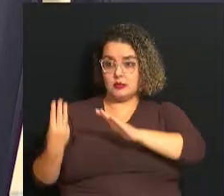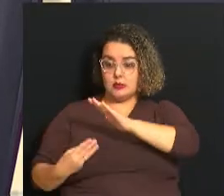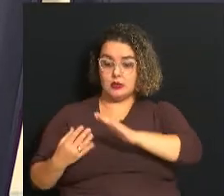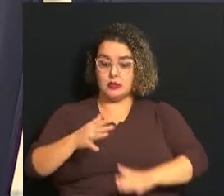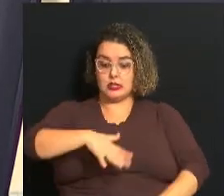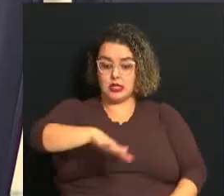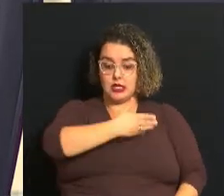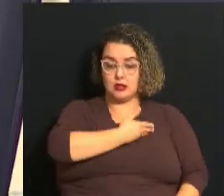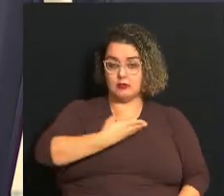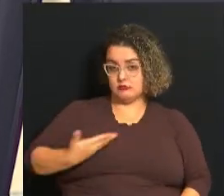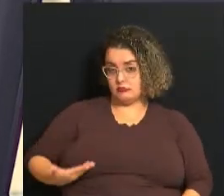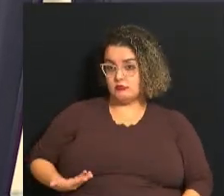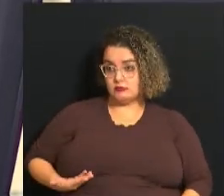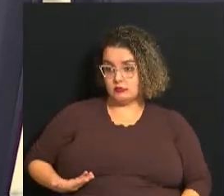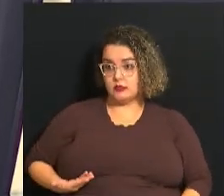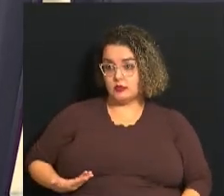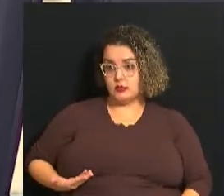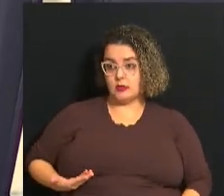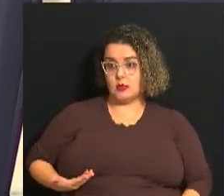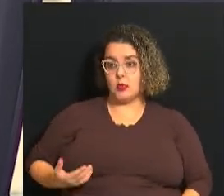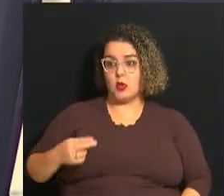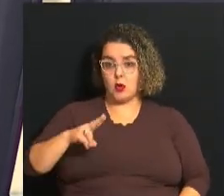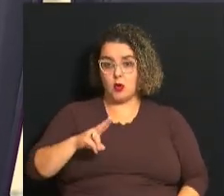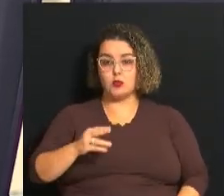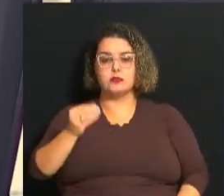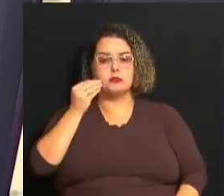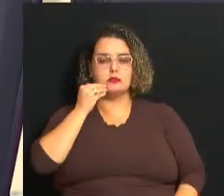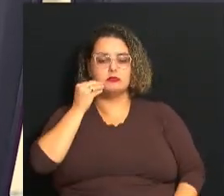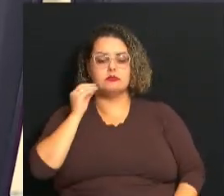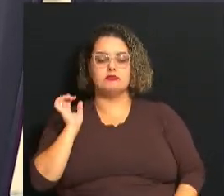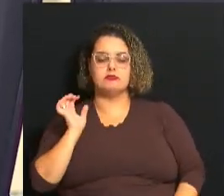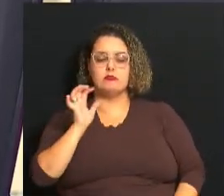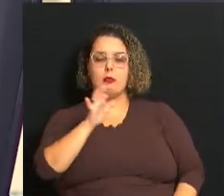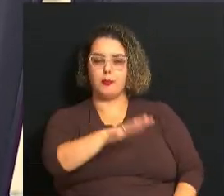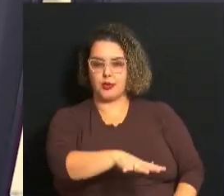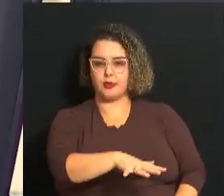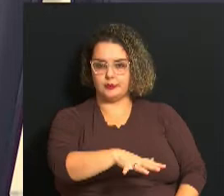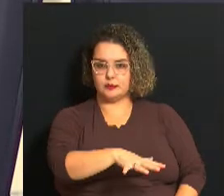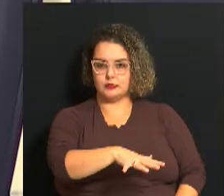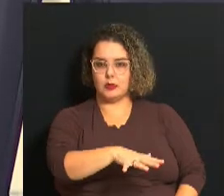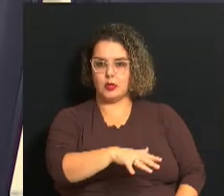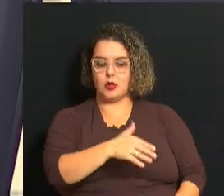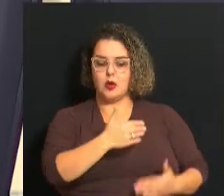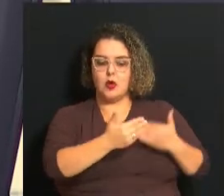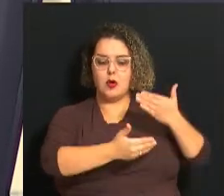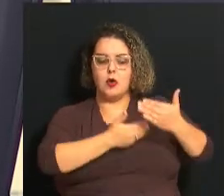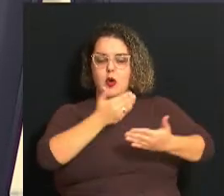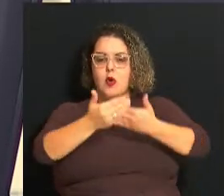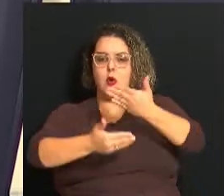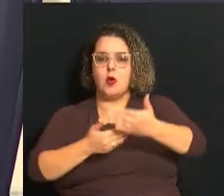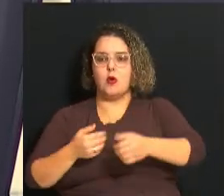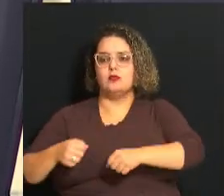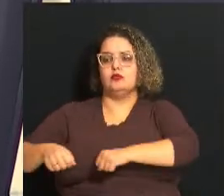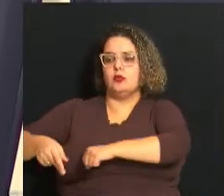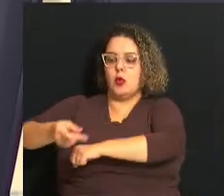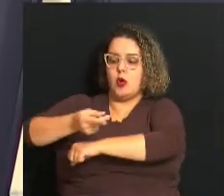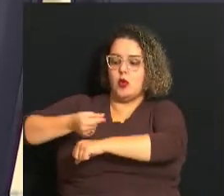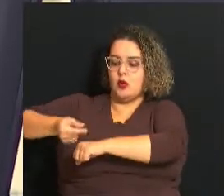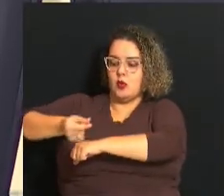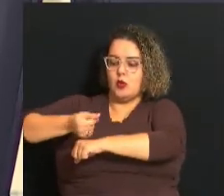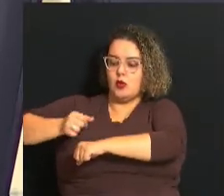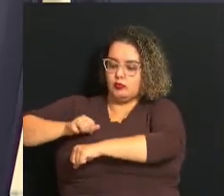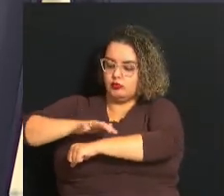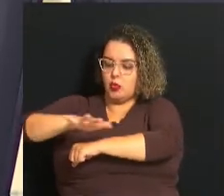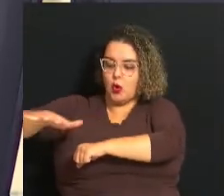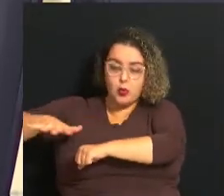ou dá ou de introduzir elementos acerto dos processos de trabalho neoliberais né dos